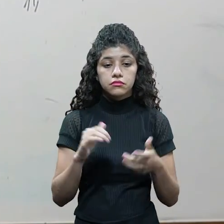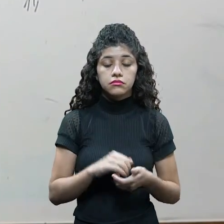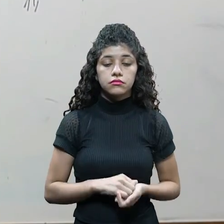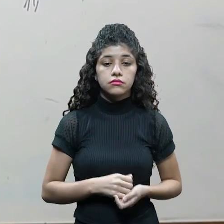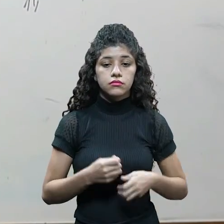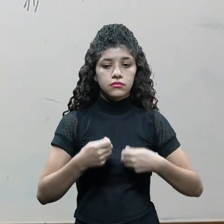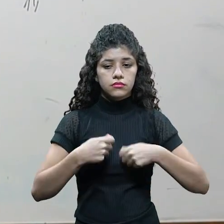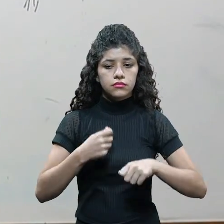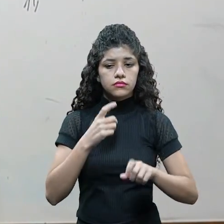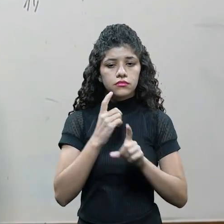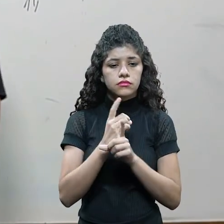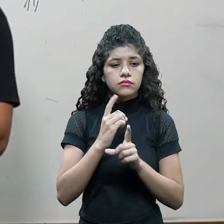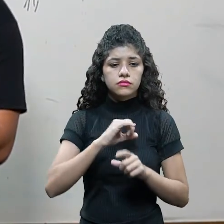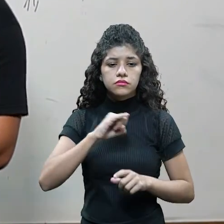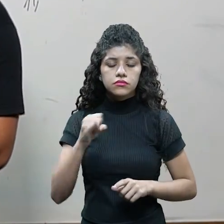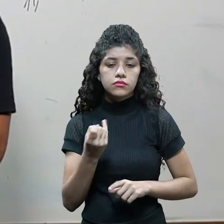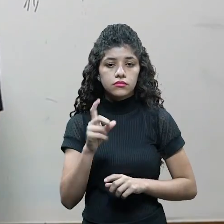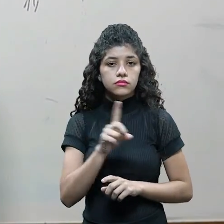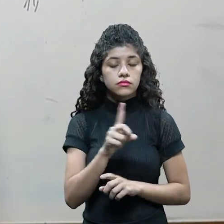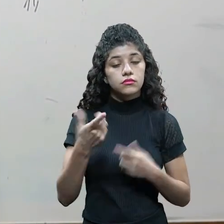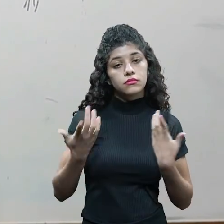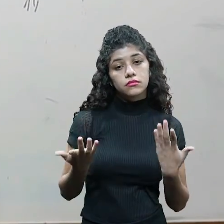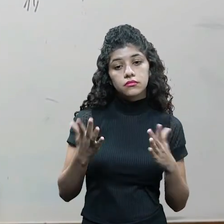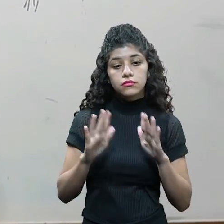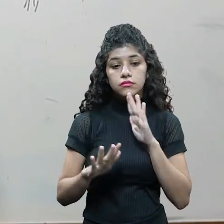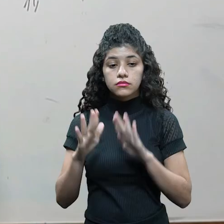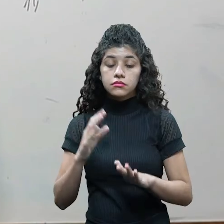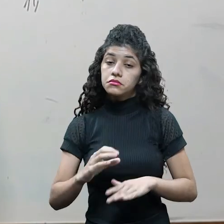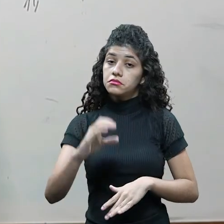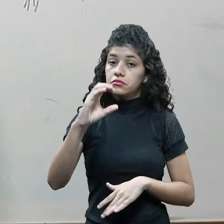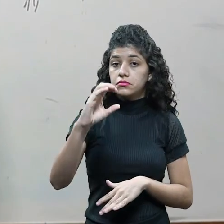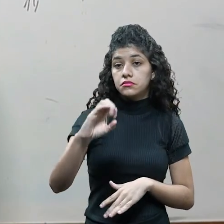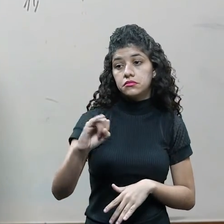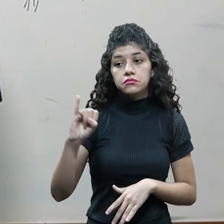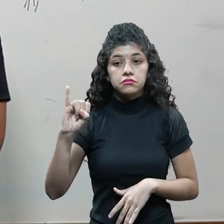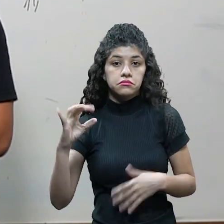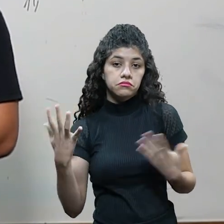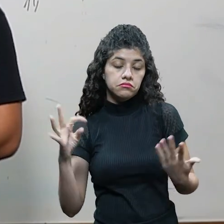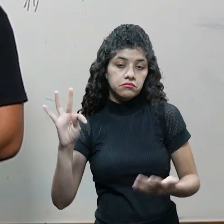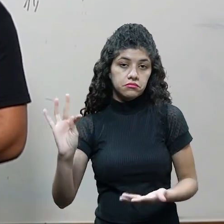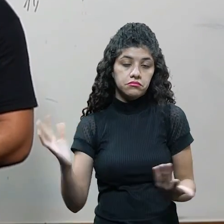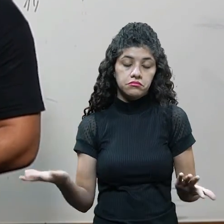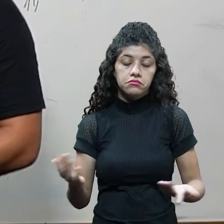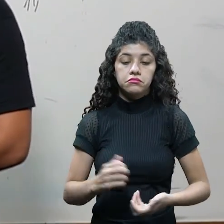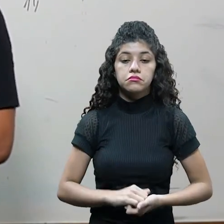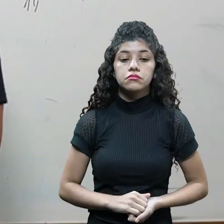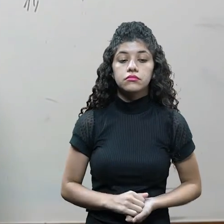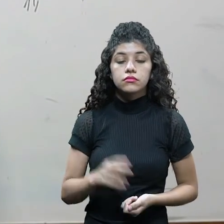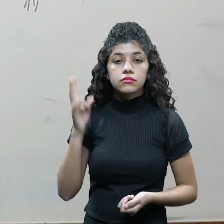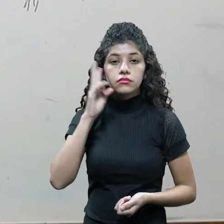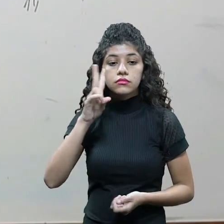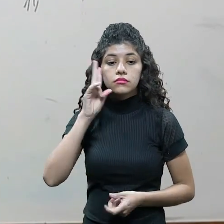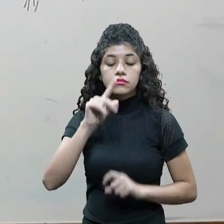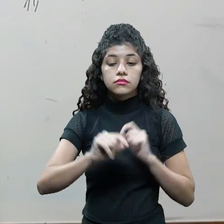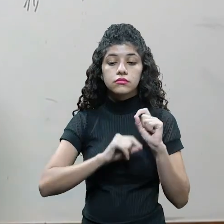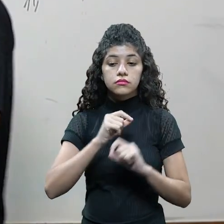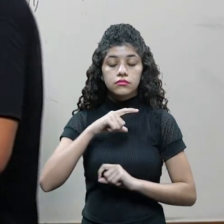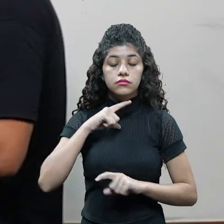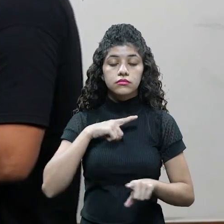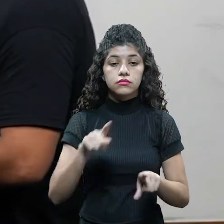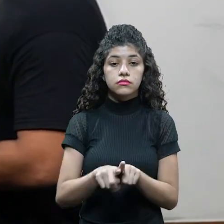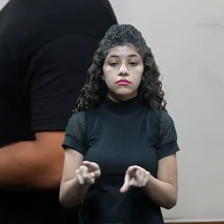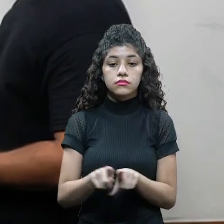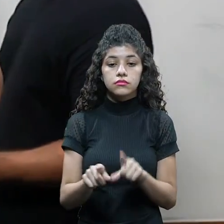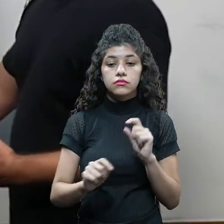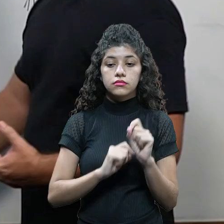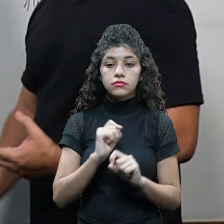ter que sempre descobrir J? Não. Às vezes a questão pede para você descobrir C, ou I, ou T. E aí lembrando que eu também